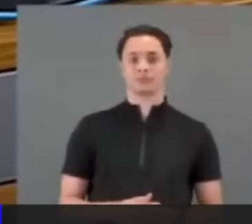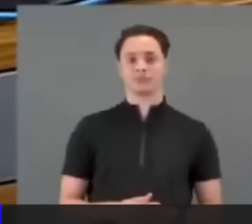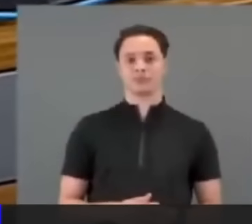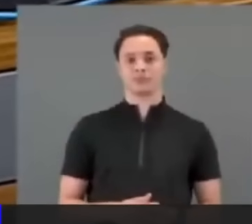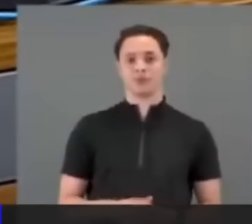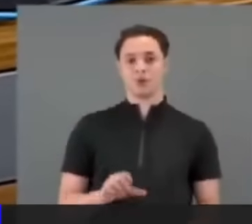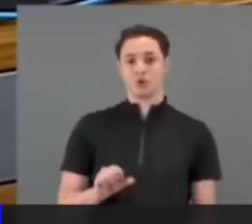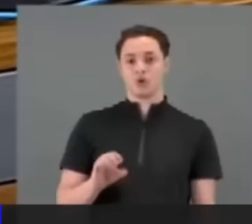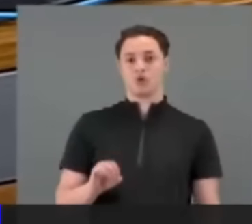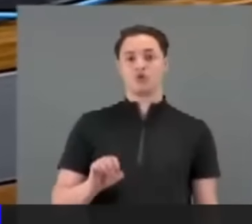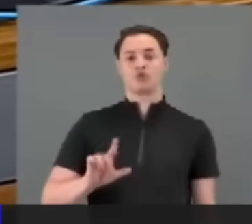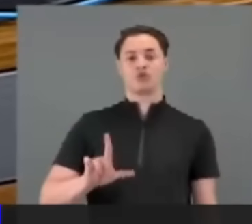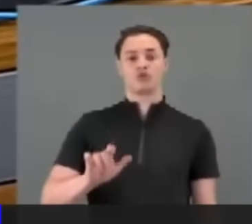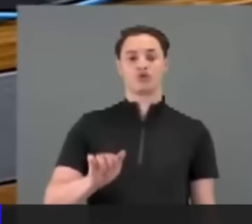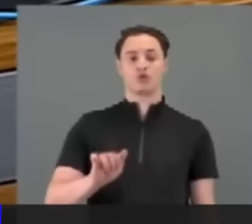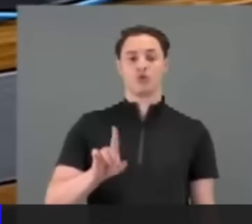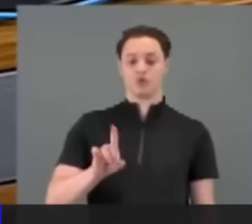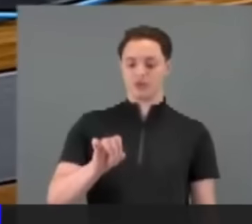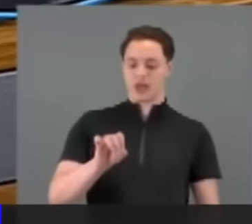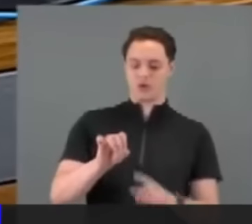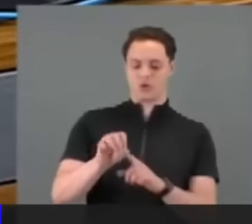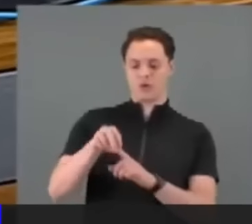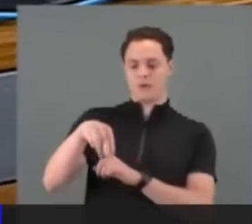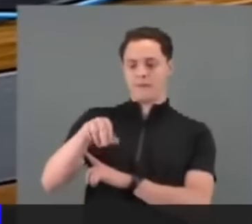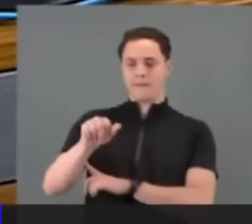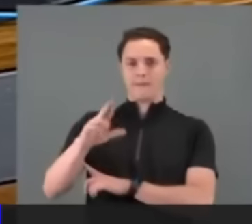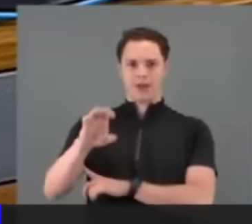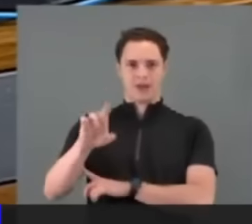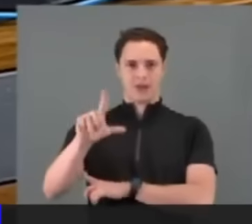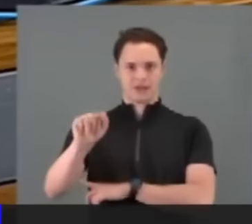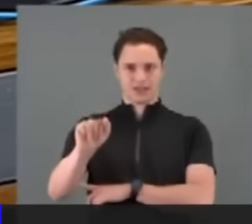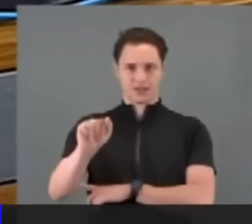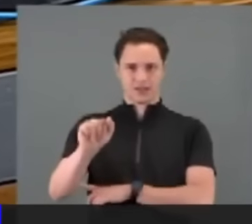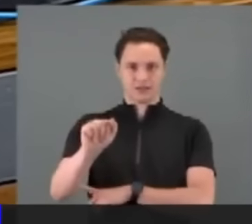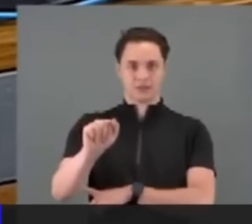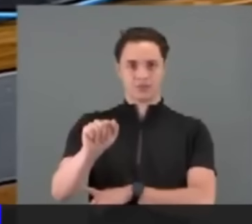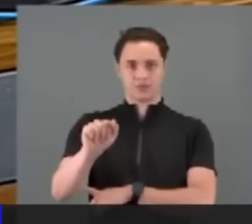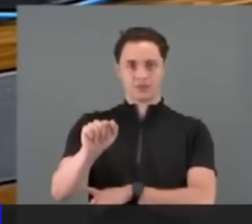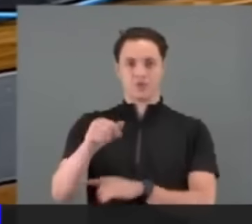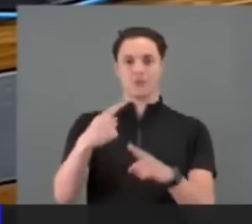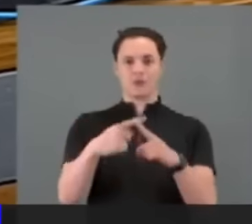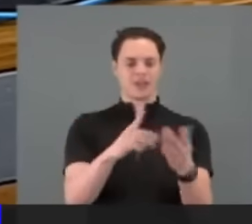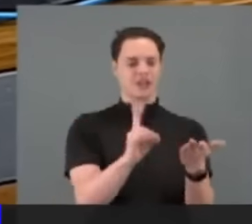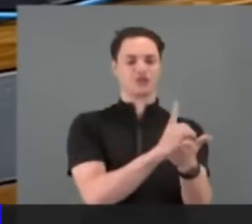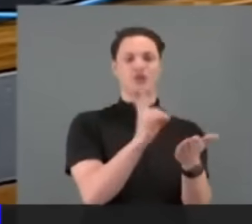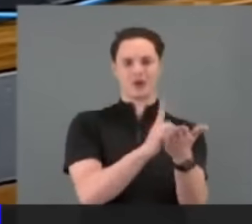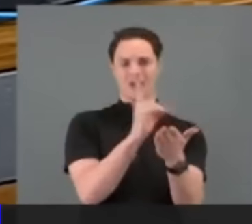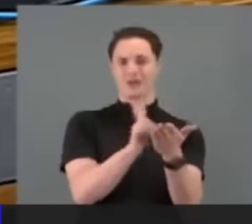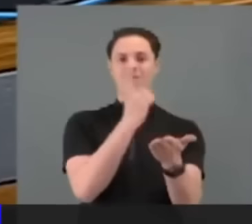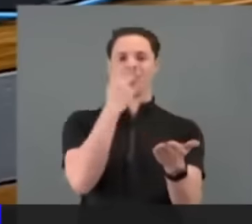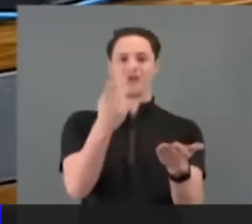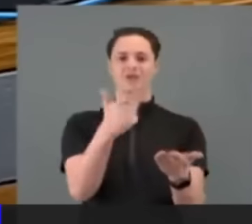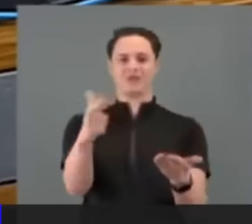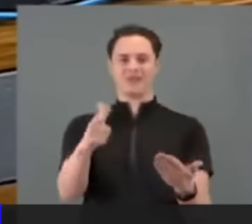É, segundo aqui o dicionário, segundo o dicionário, não existe sargenta,